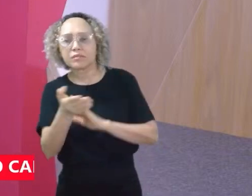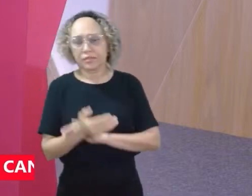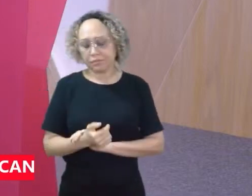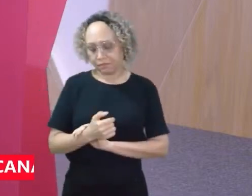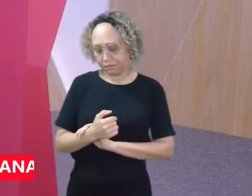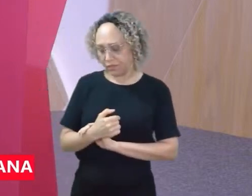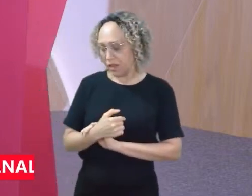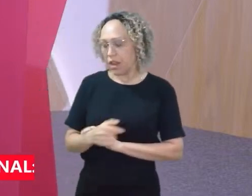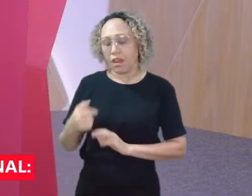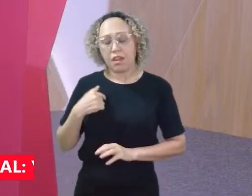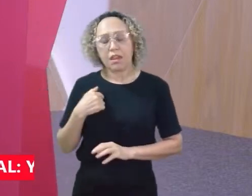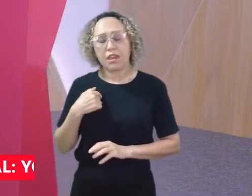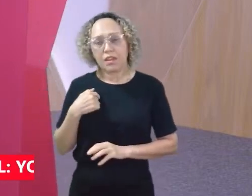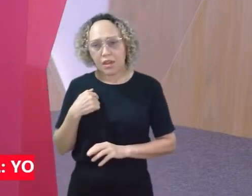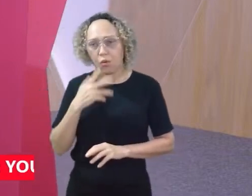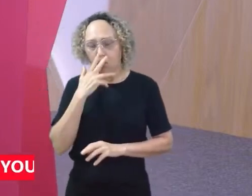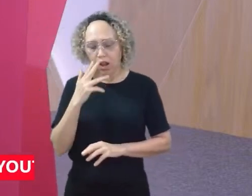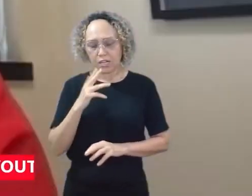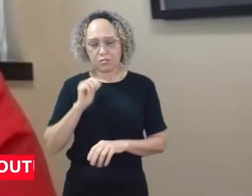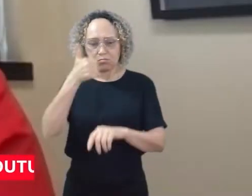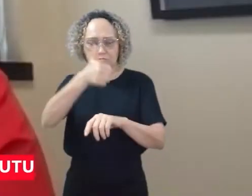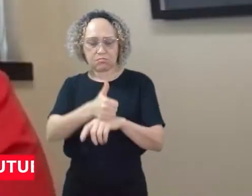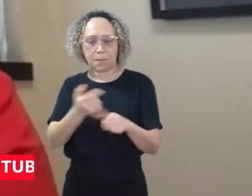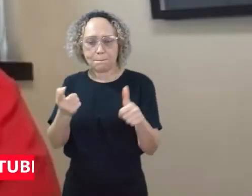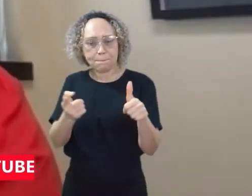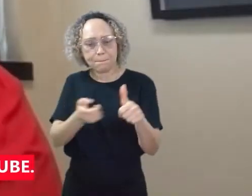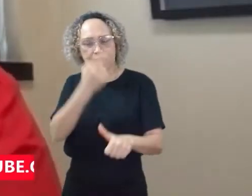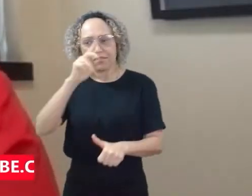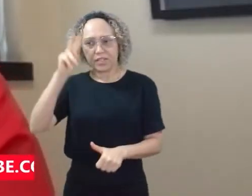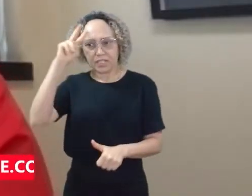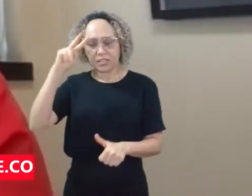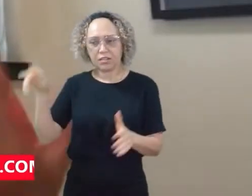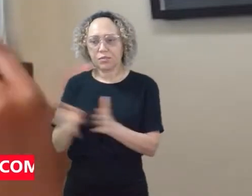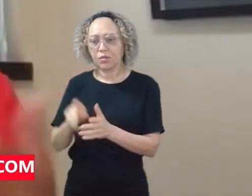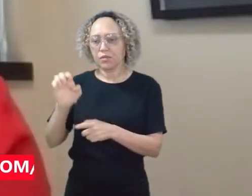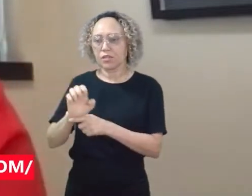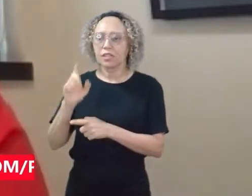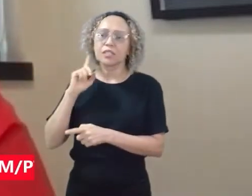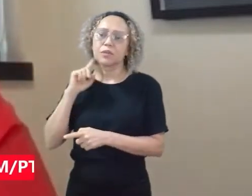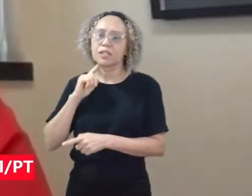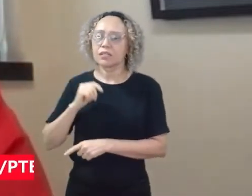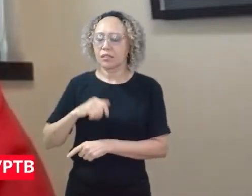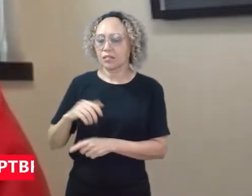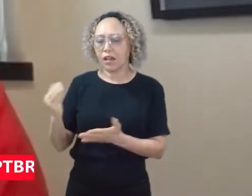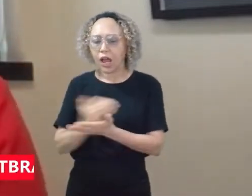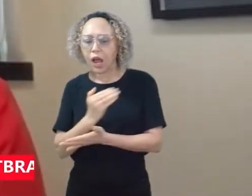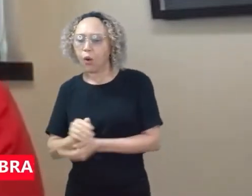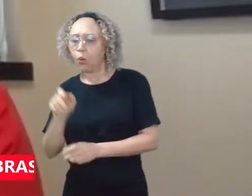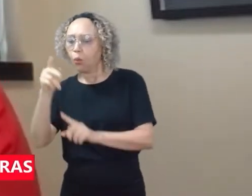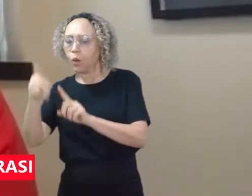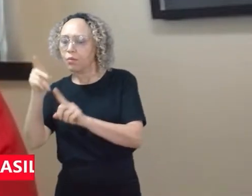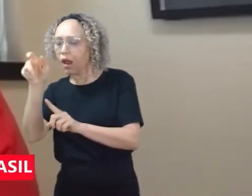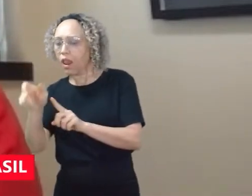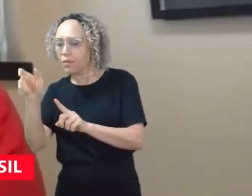atribuo um pouco essa ocupação neste lugar, pela primeira vez na história de Minas Gerais, a parlamentares que já passaram também